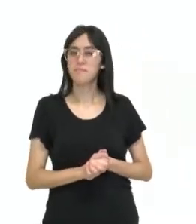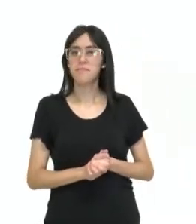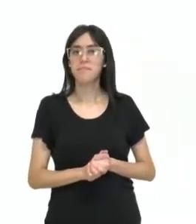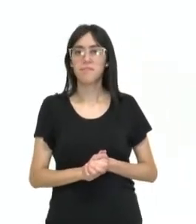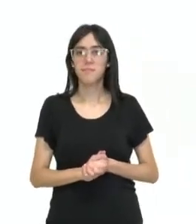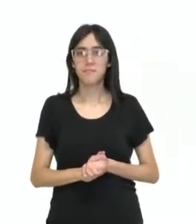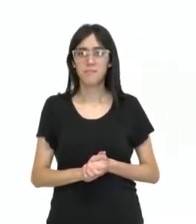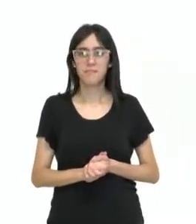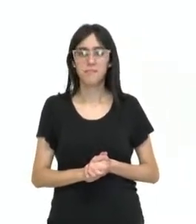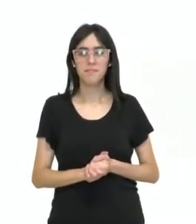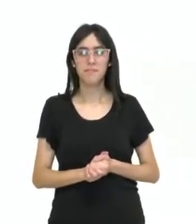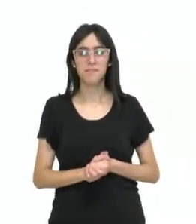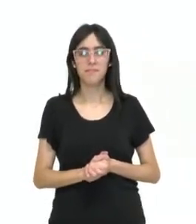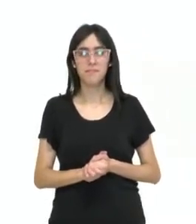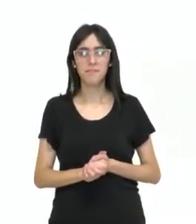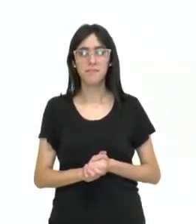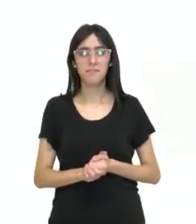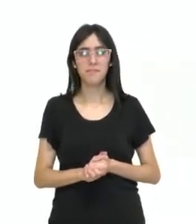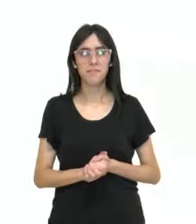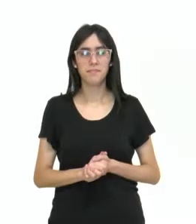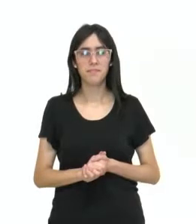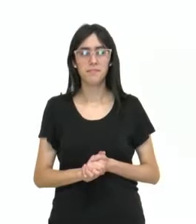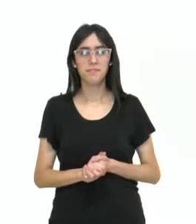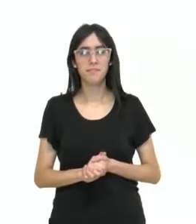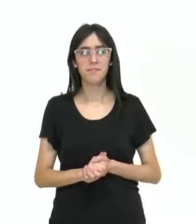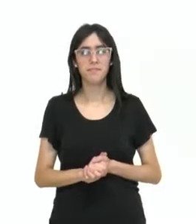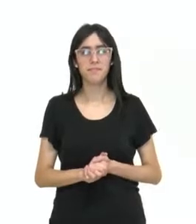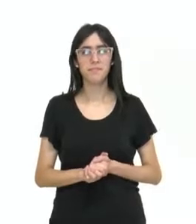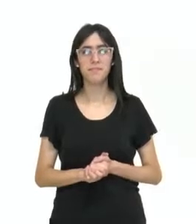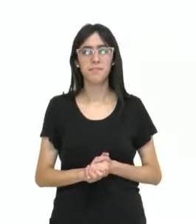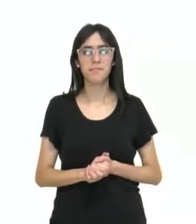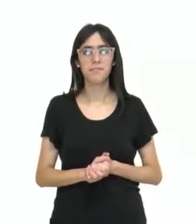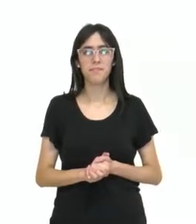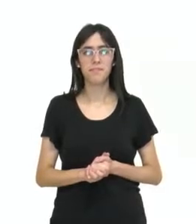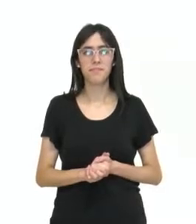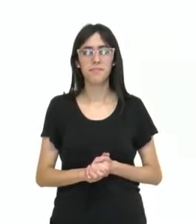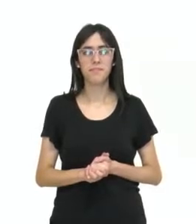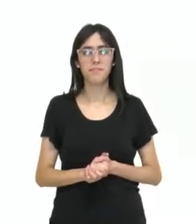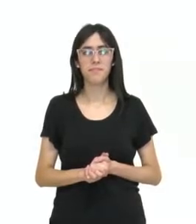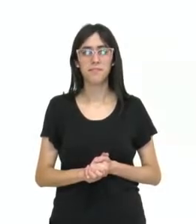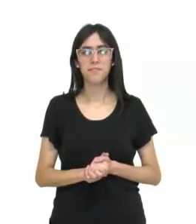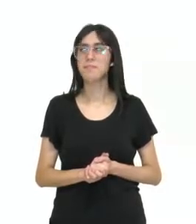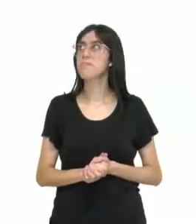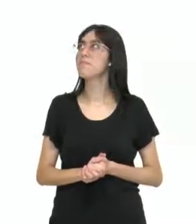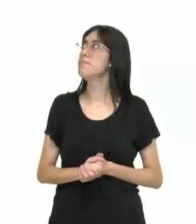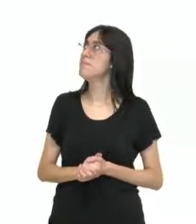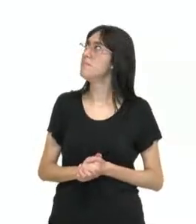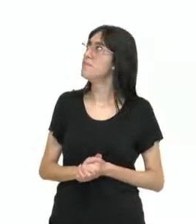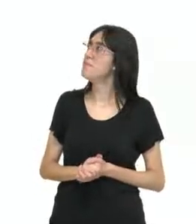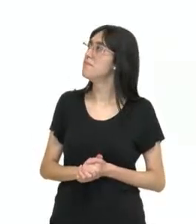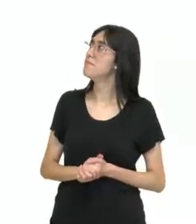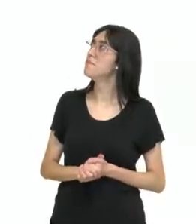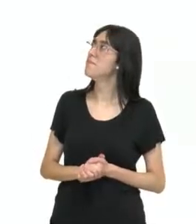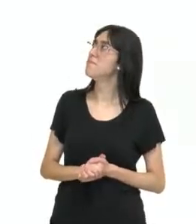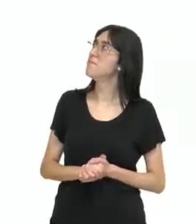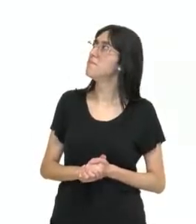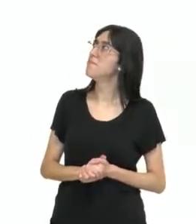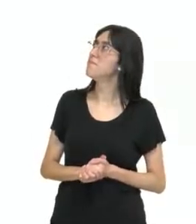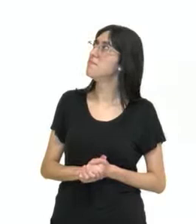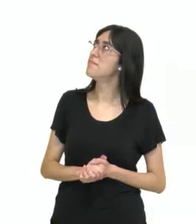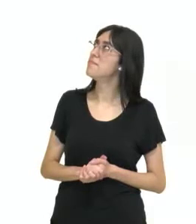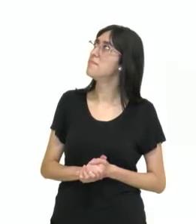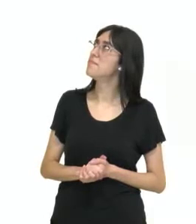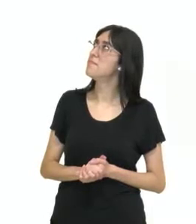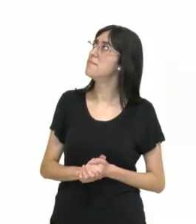Córdoba, Madrid, flamenco, gitanos, Dalí, tapas, estadio,